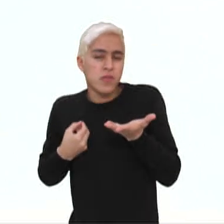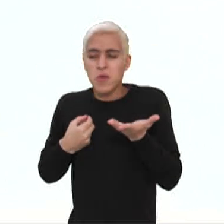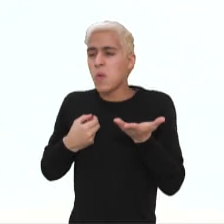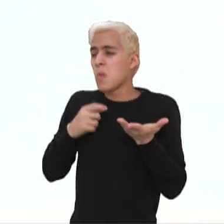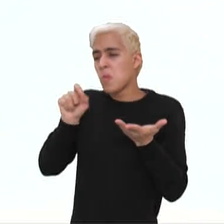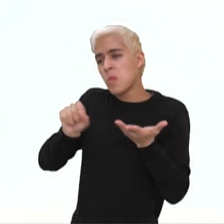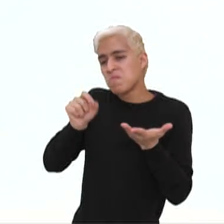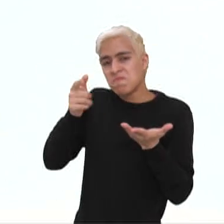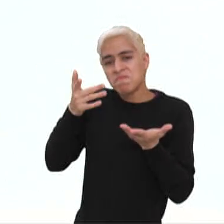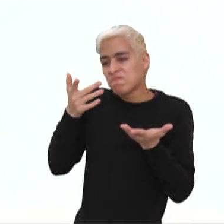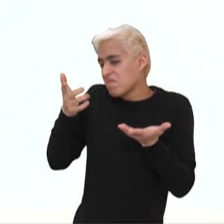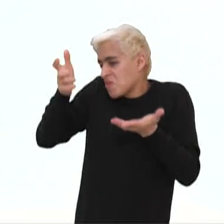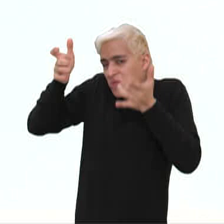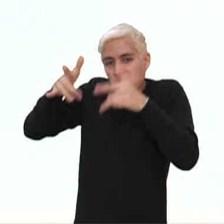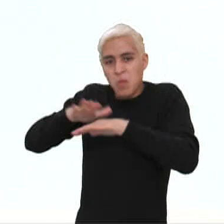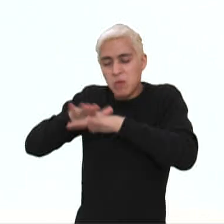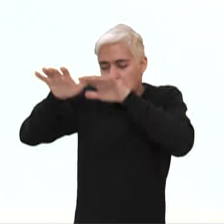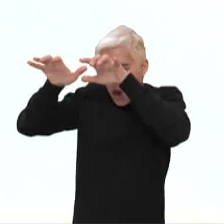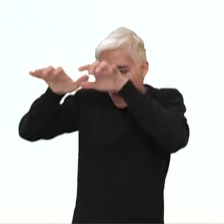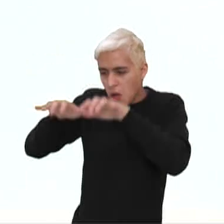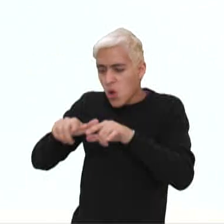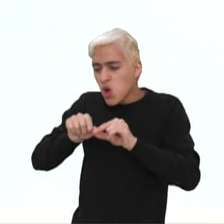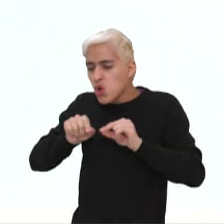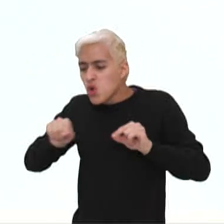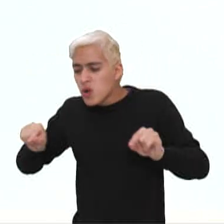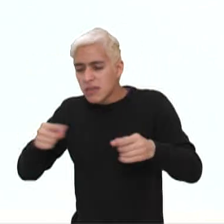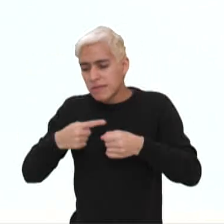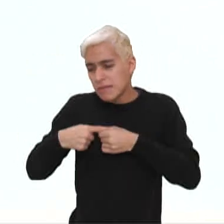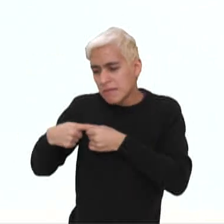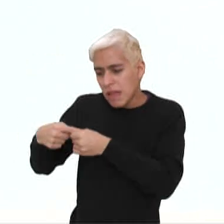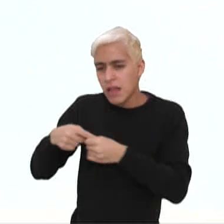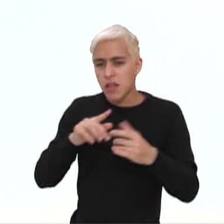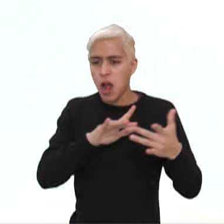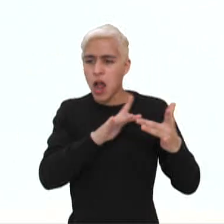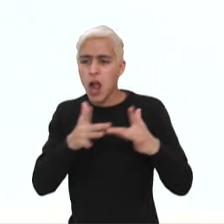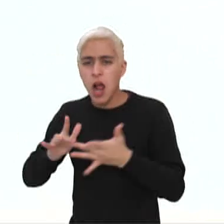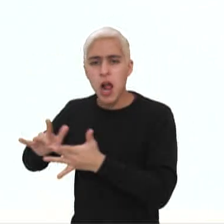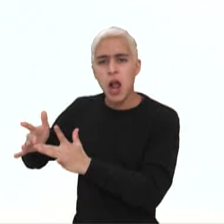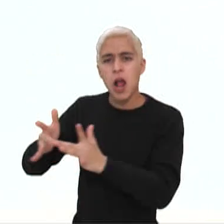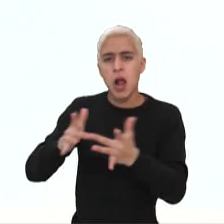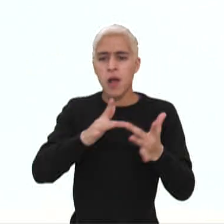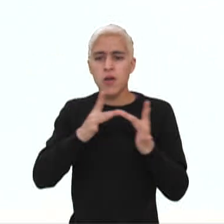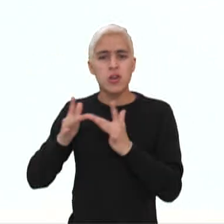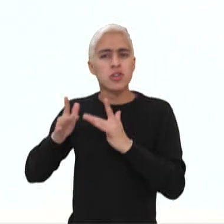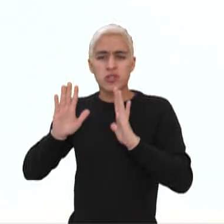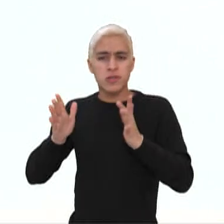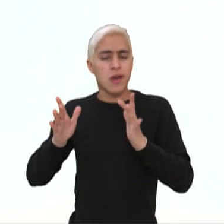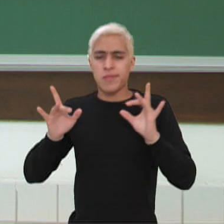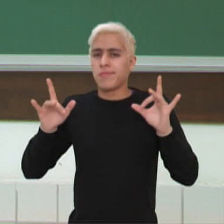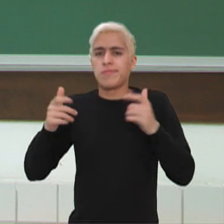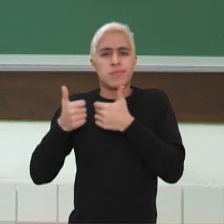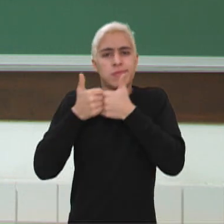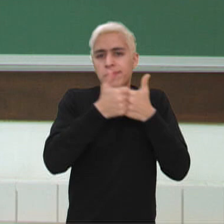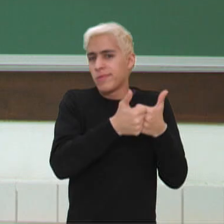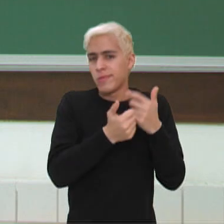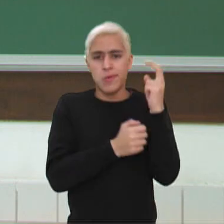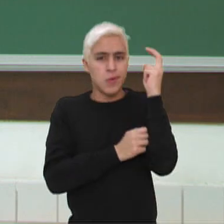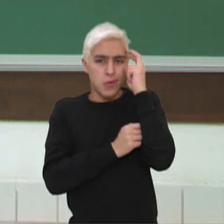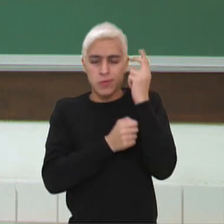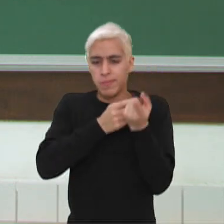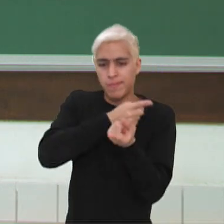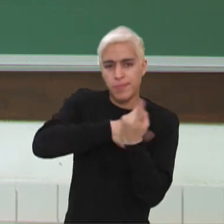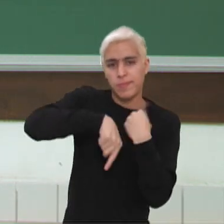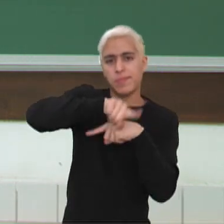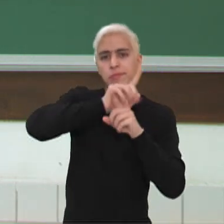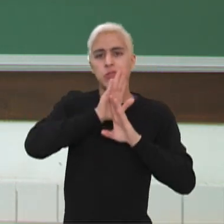resta as ruínas. E ao redor você tem uma cidade globalizada, super ocidental como qualquer outra.